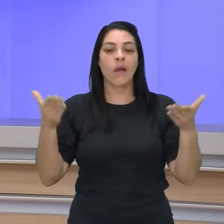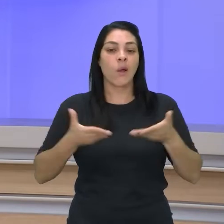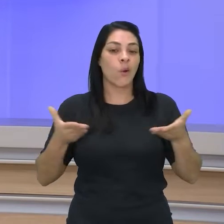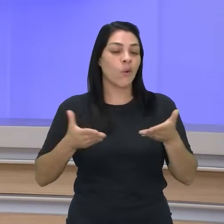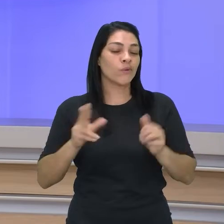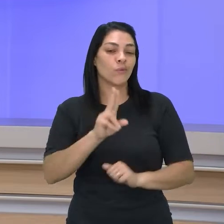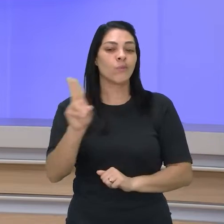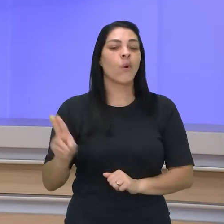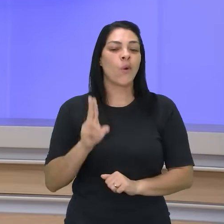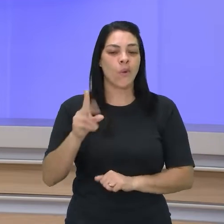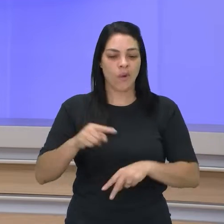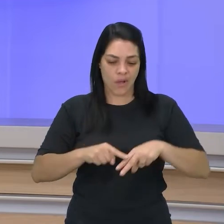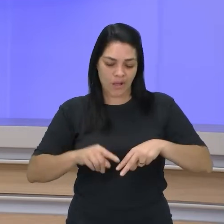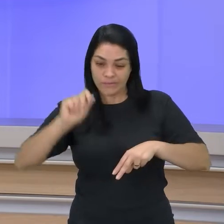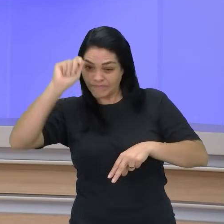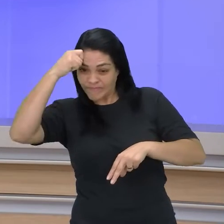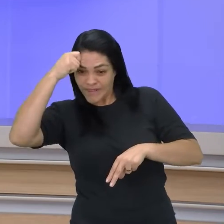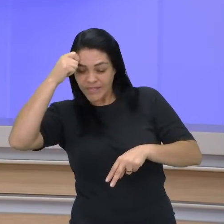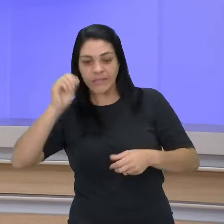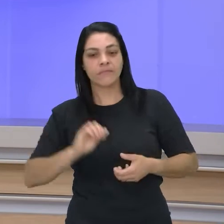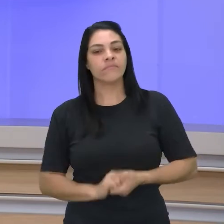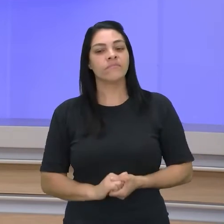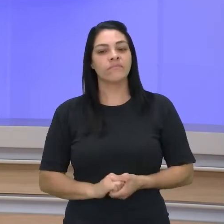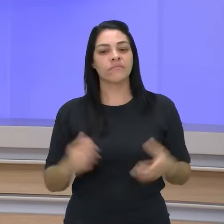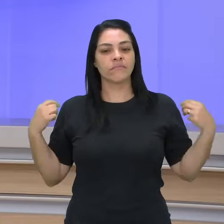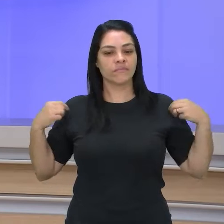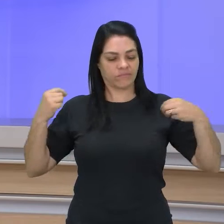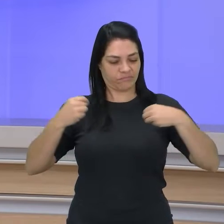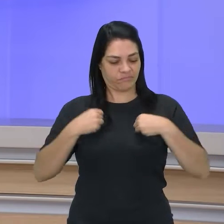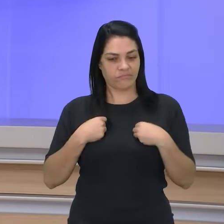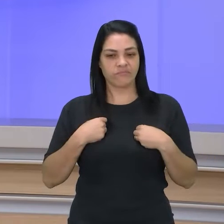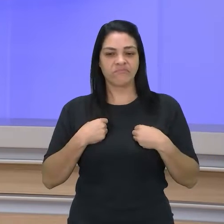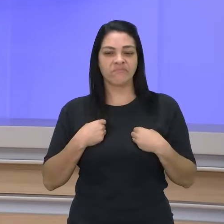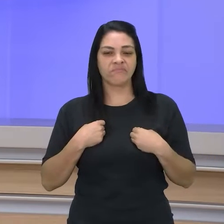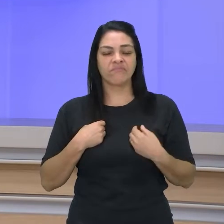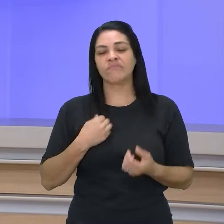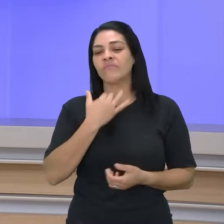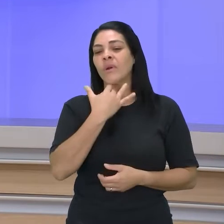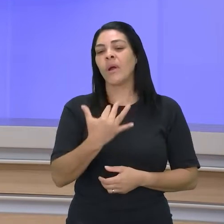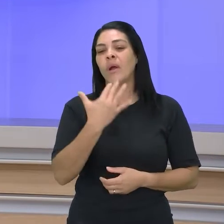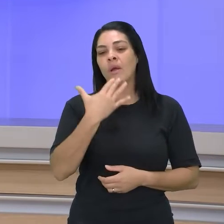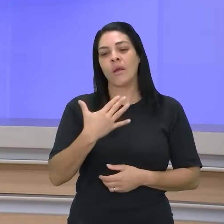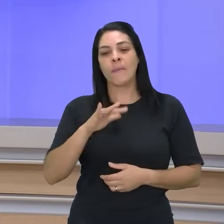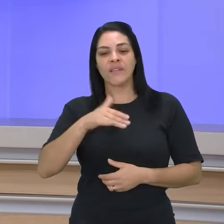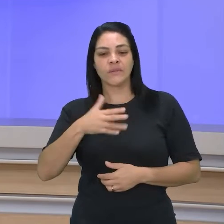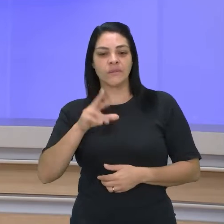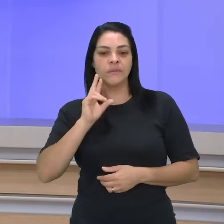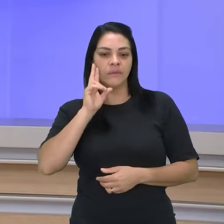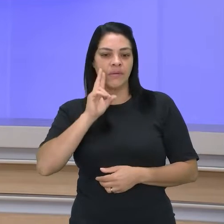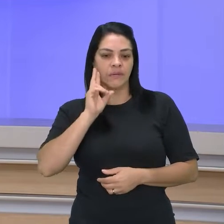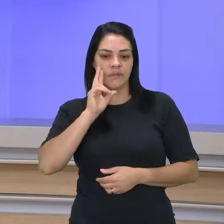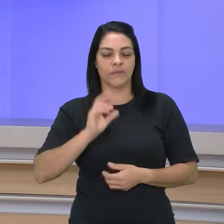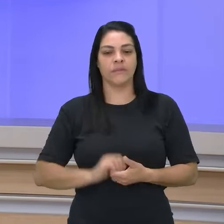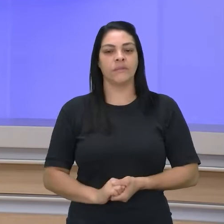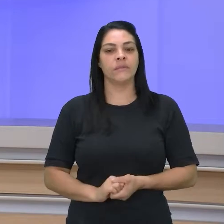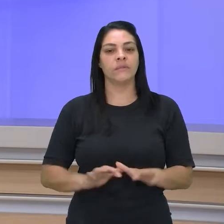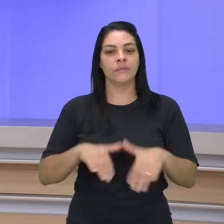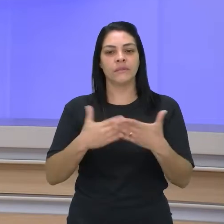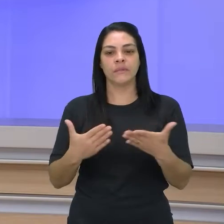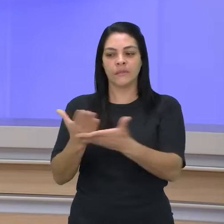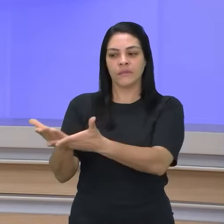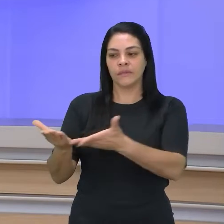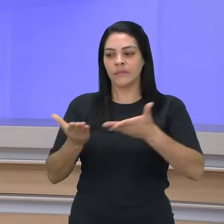estou usando uma calça preta e um agasalho num tom um pouco de rosa. Então, sejam muito